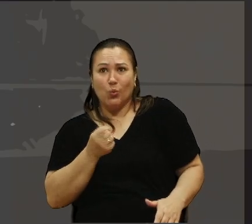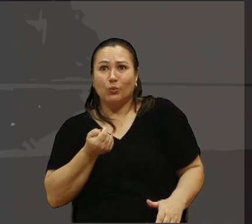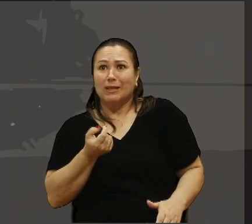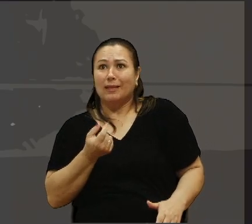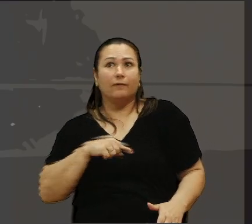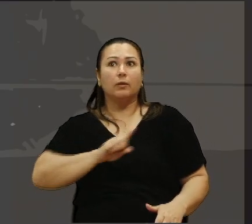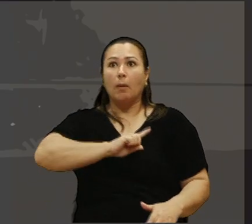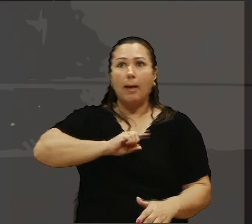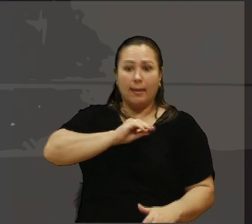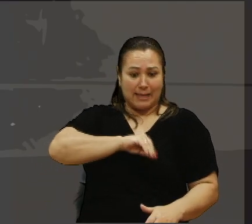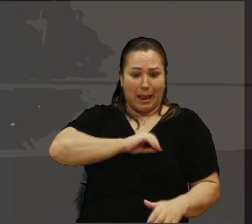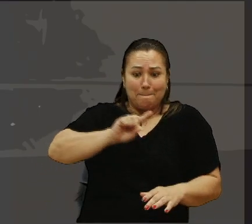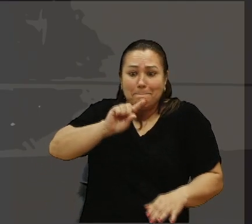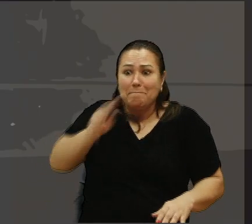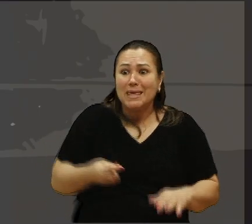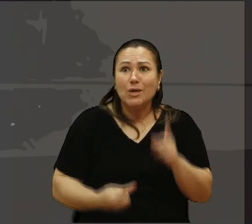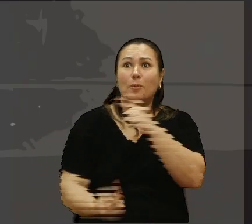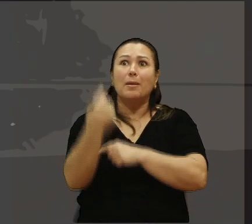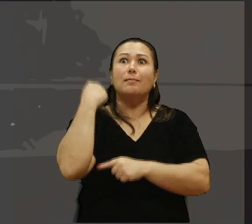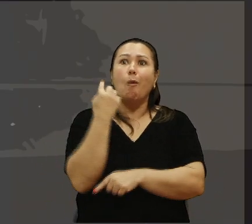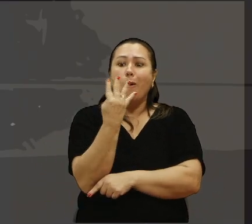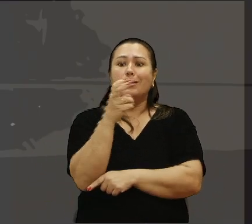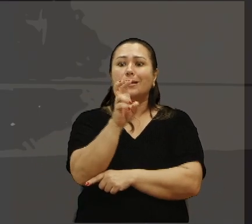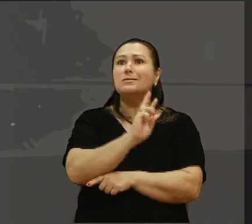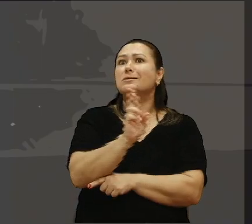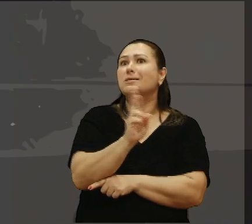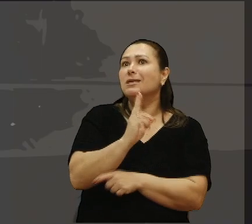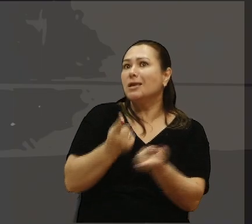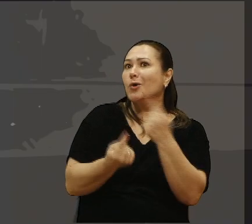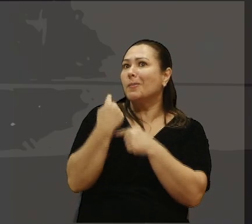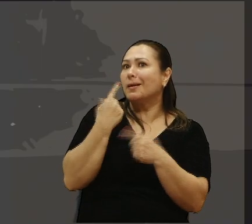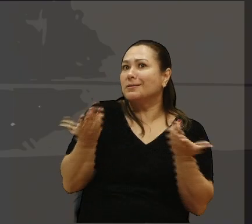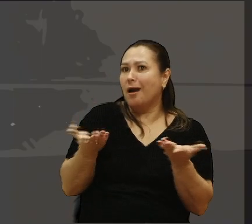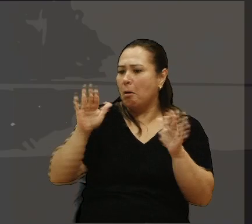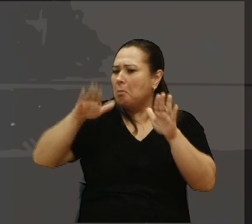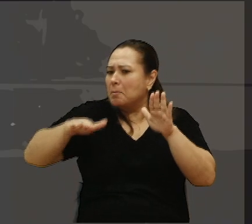de R$ 1.000, quando isso aqui custava 45 pila. Próximo.